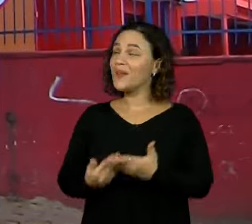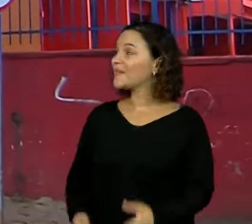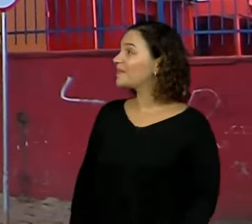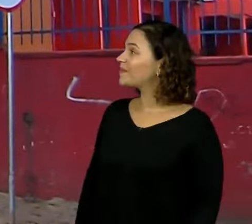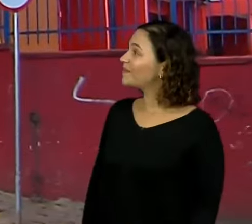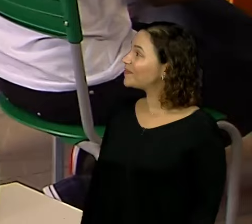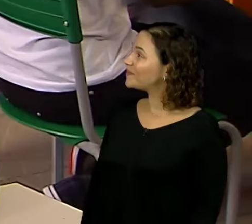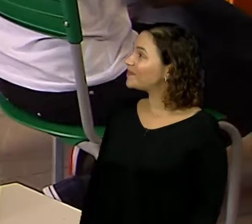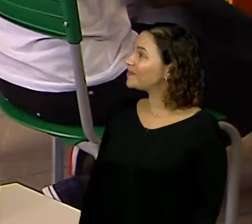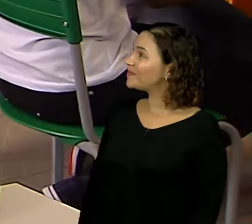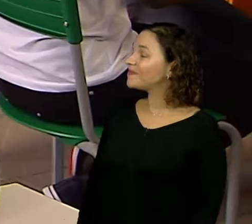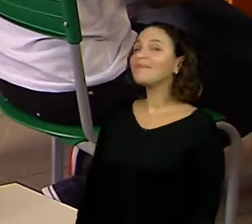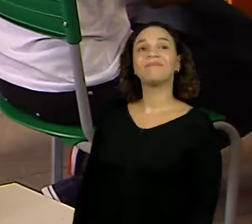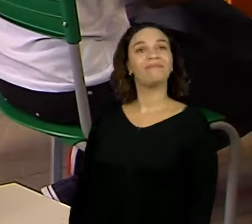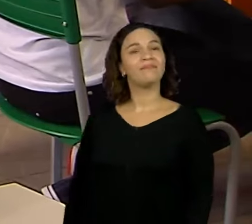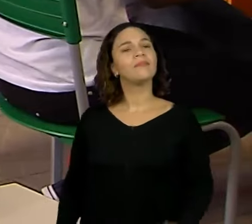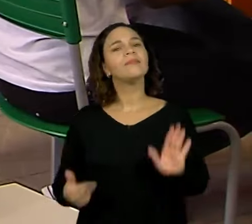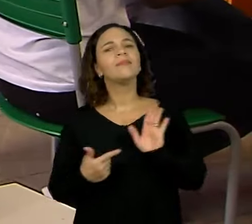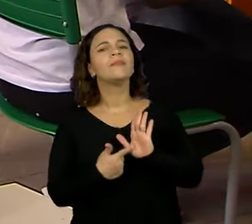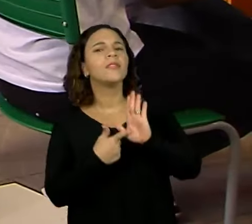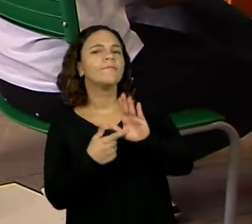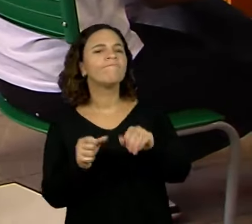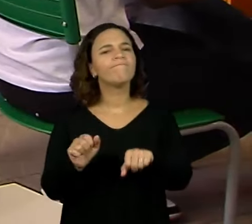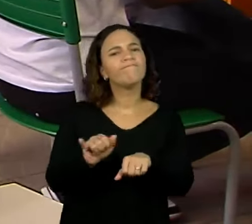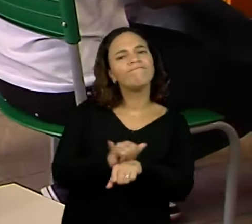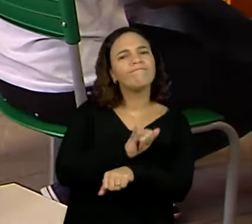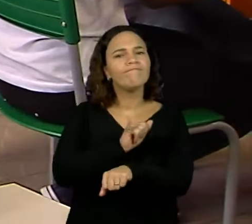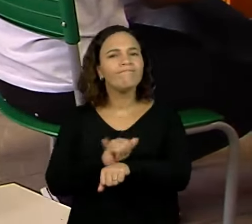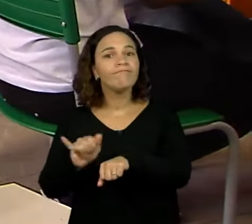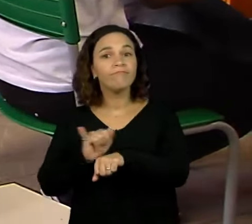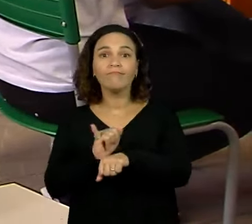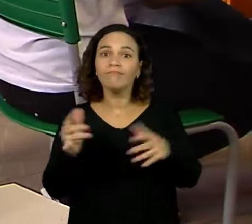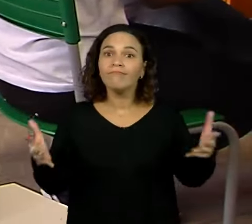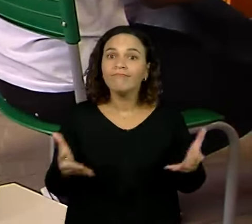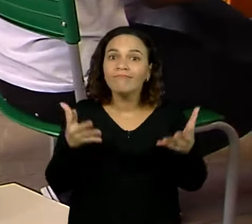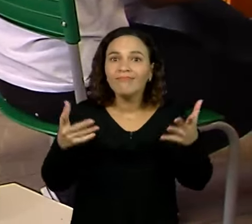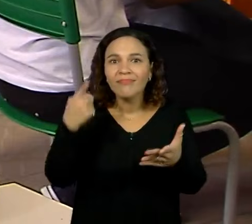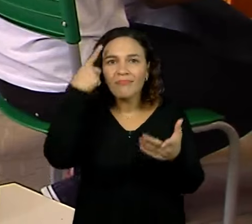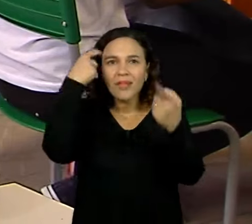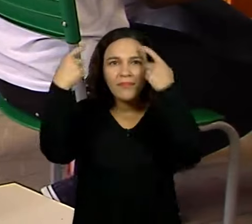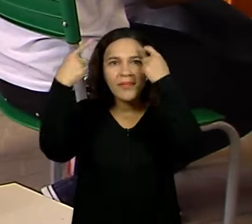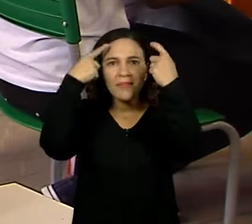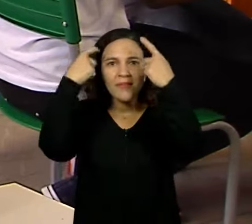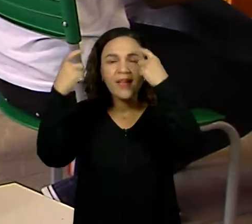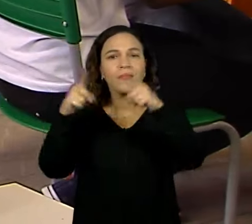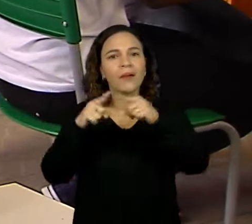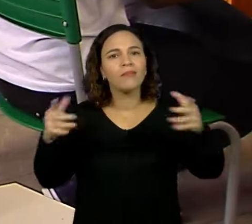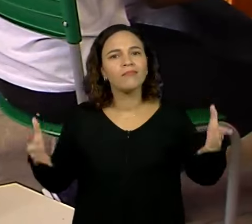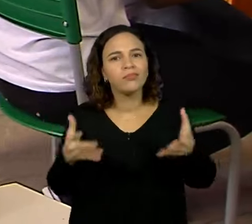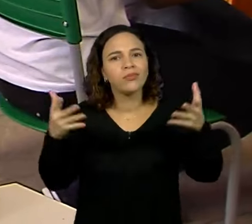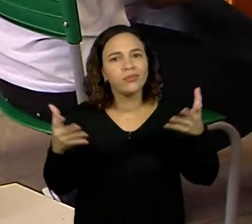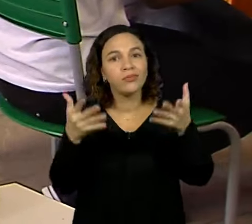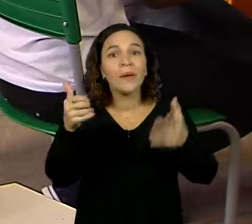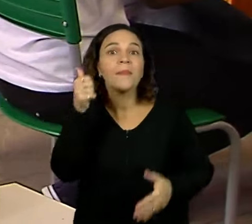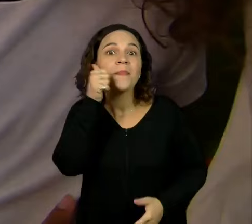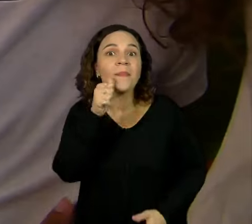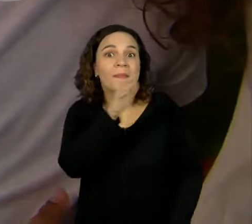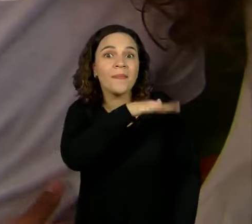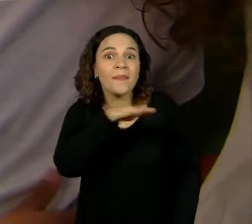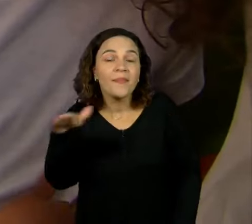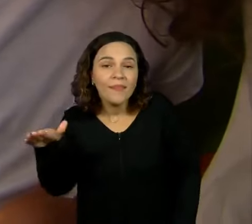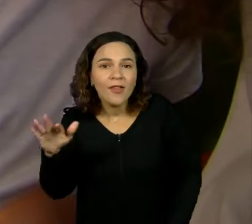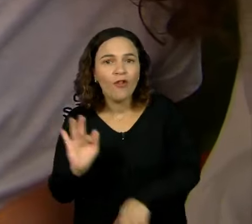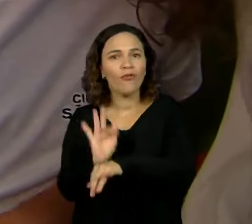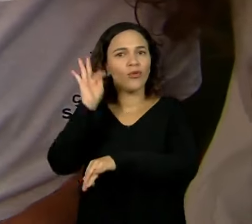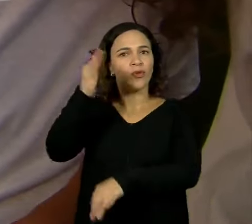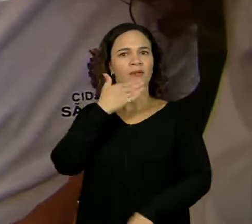de Almeida, para mostrar ferramentas que ensinam a criatividade e promovem um futuro melhor para as meninas. Você